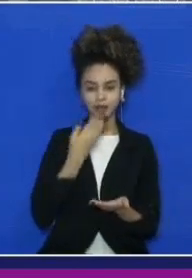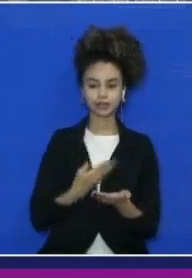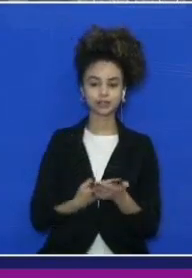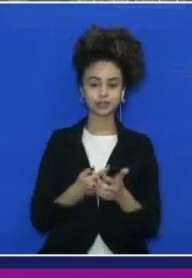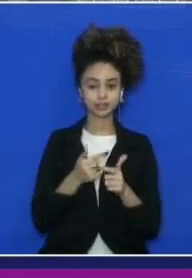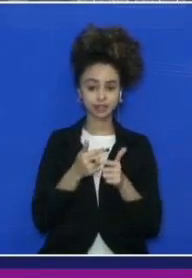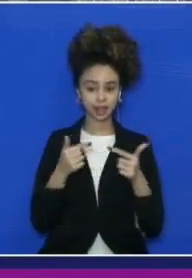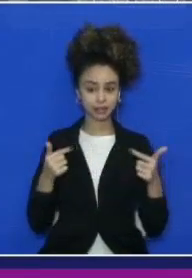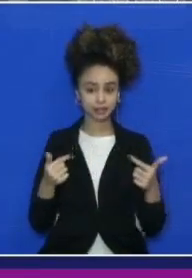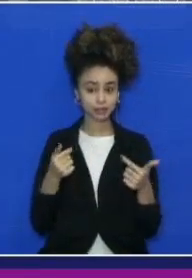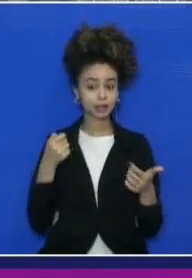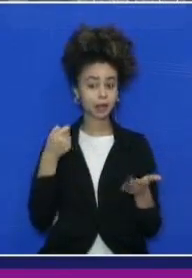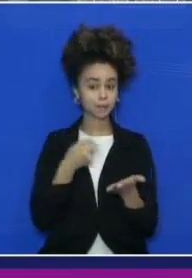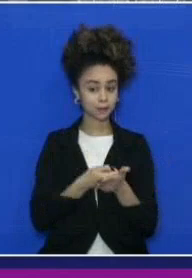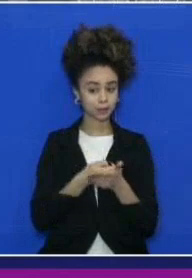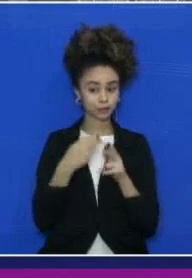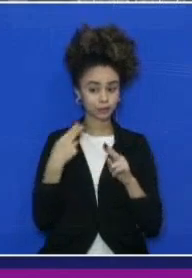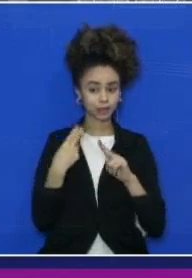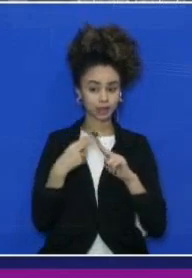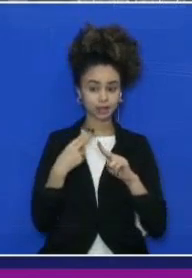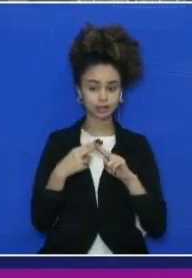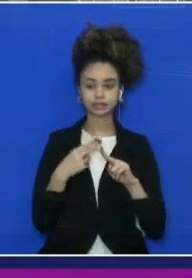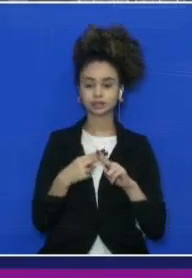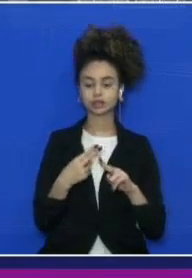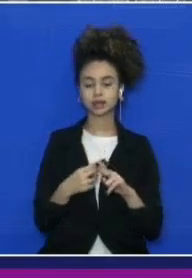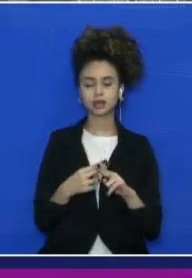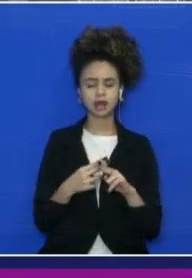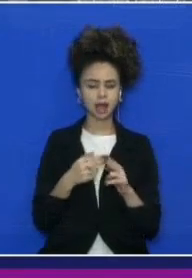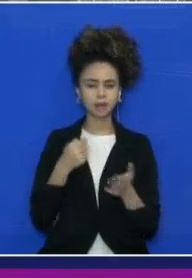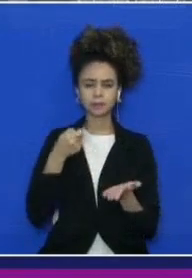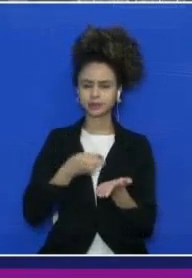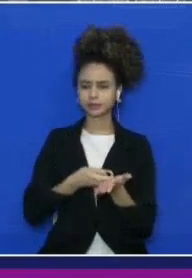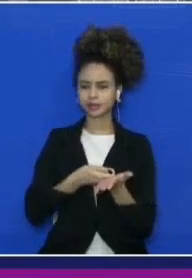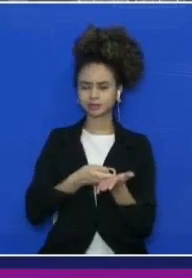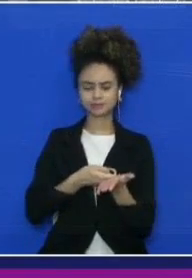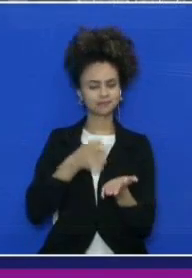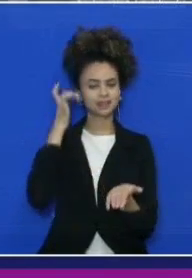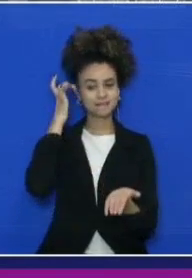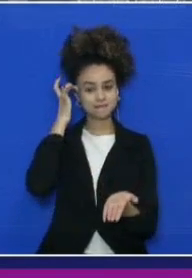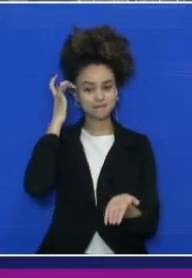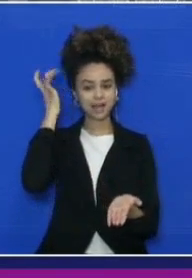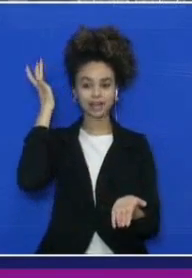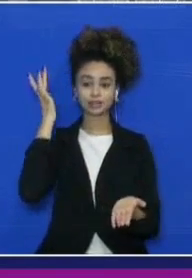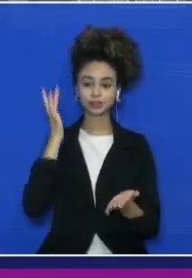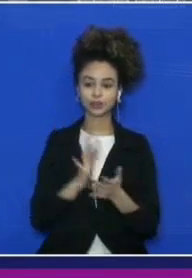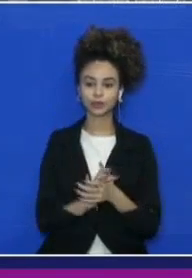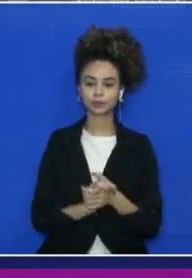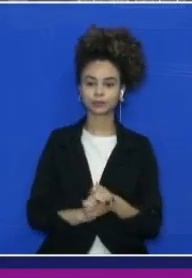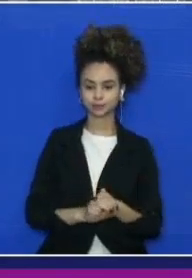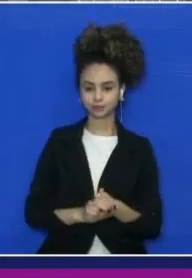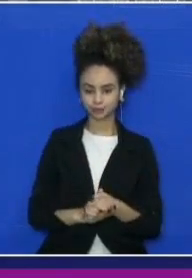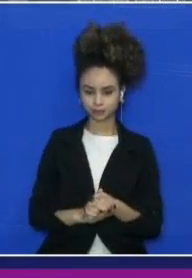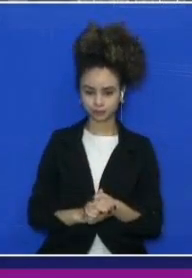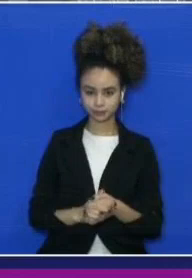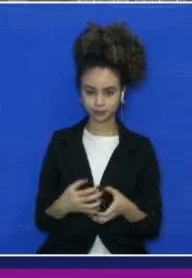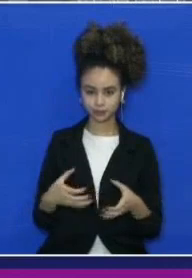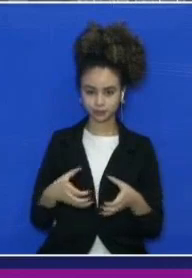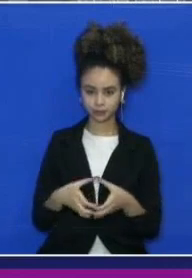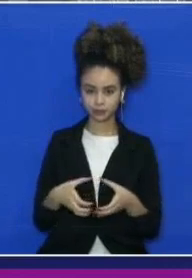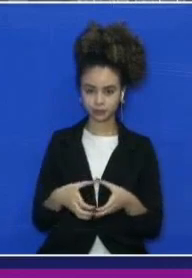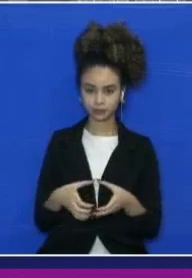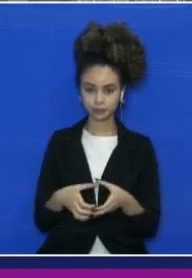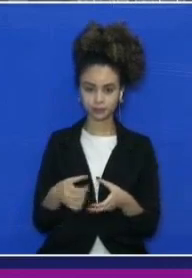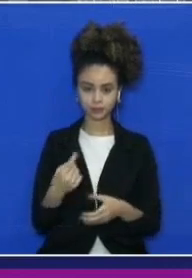Acredite na sorte e aposte nas loterias Caixa. Para apostar é muito fácil. Mais um número sorteado, bola